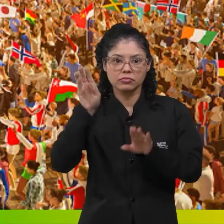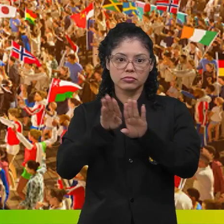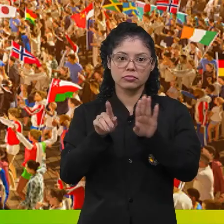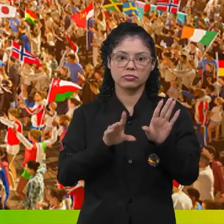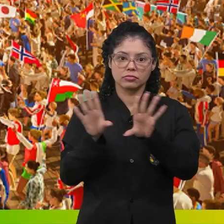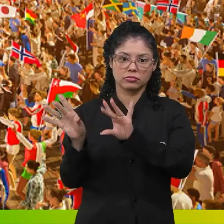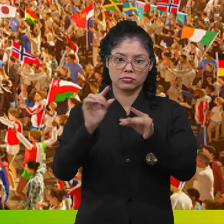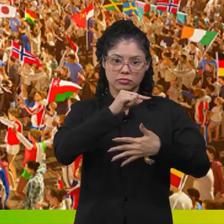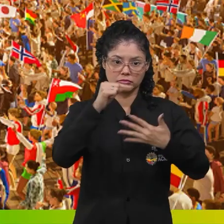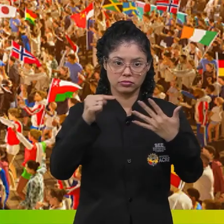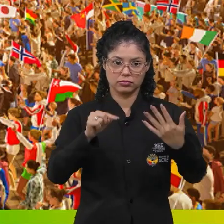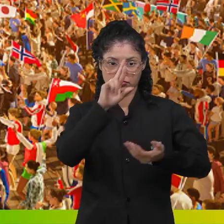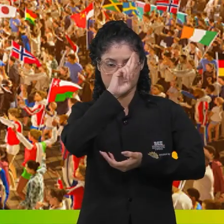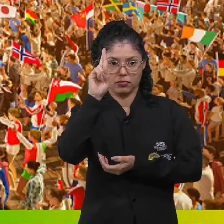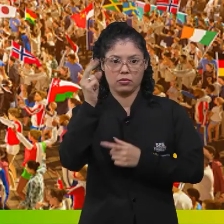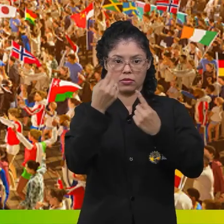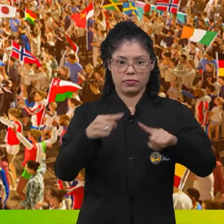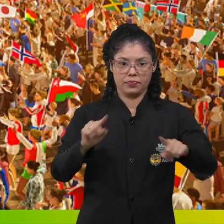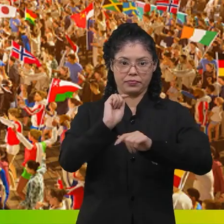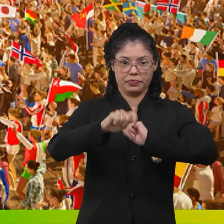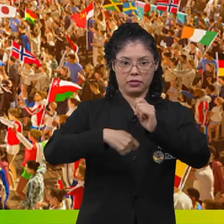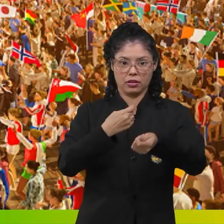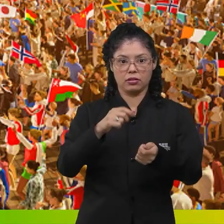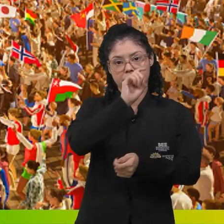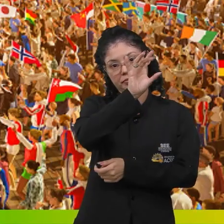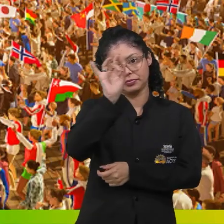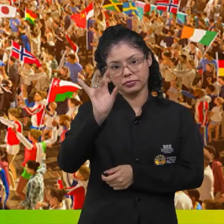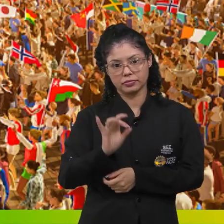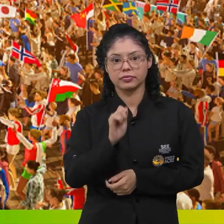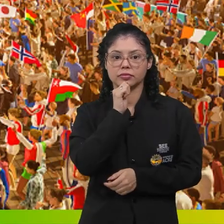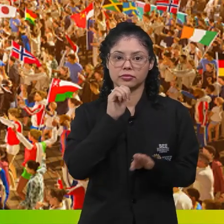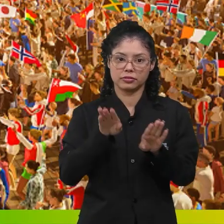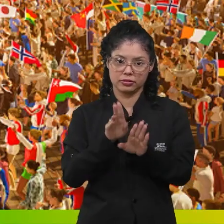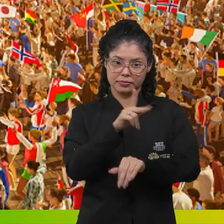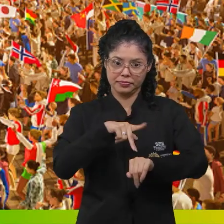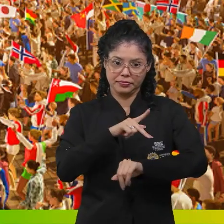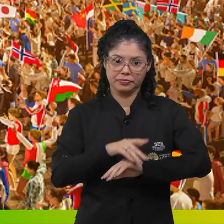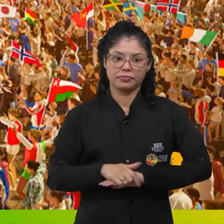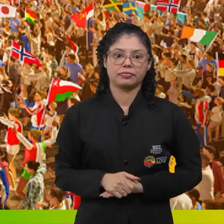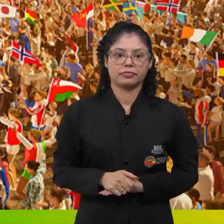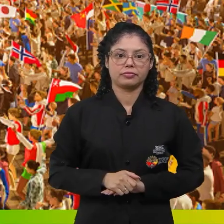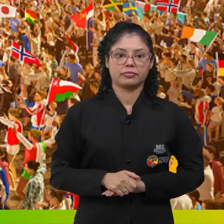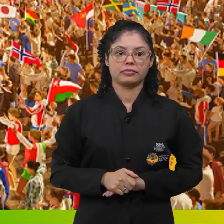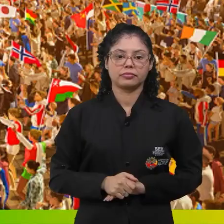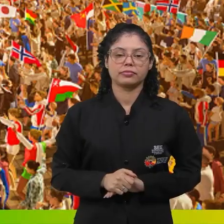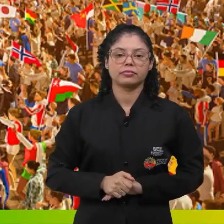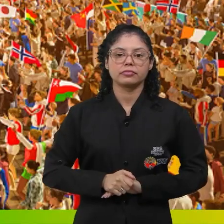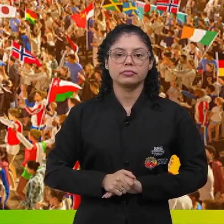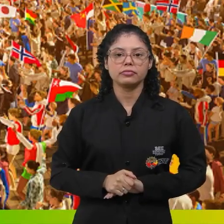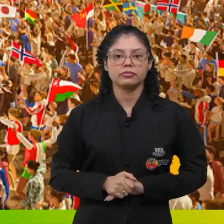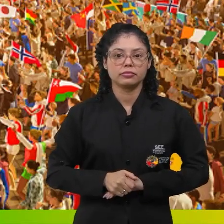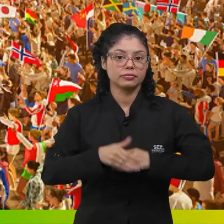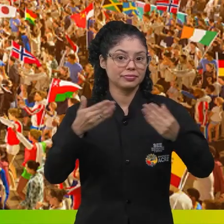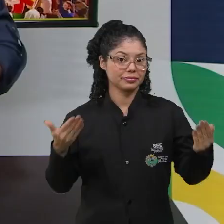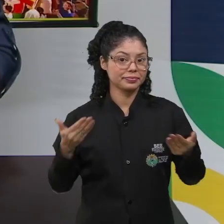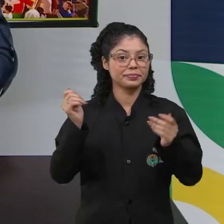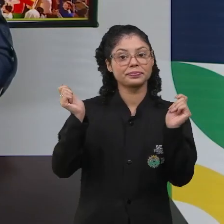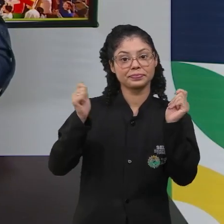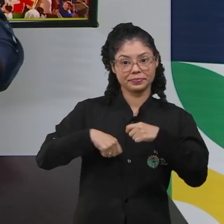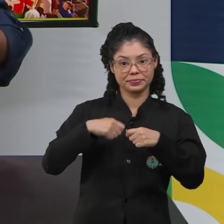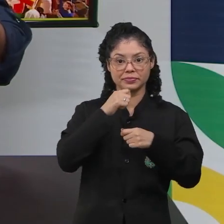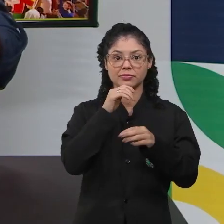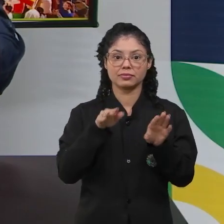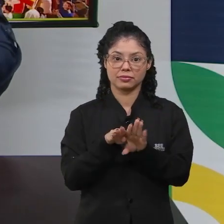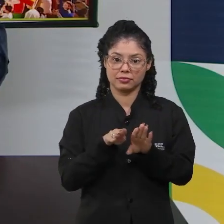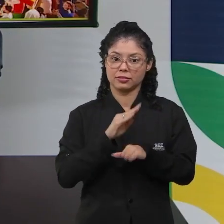que retratam elementos históricos, musicais e simbólicos de cada país sede. Então, muito